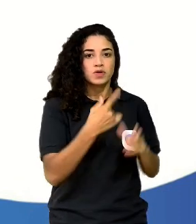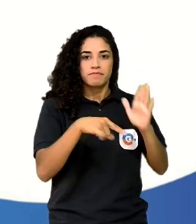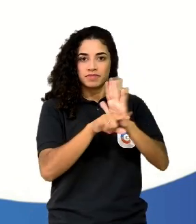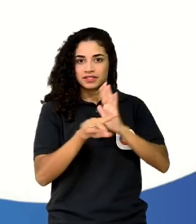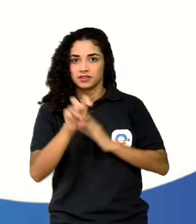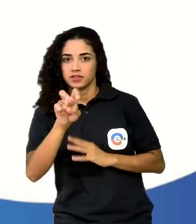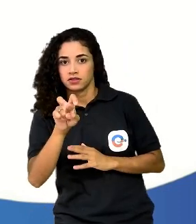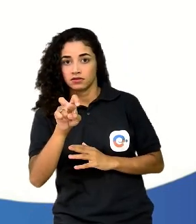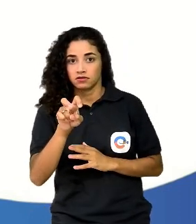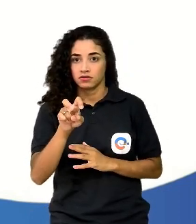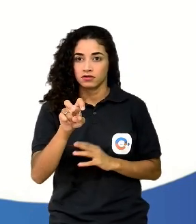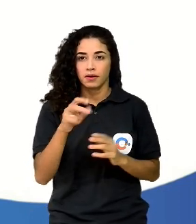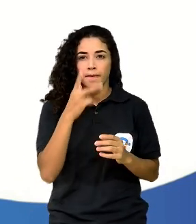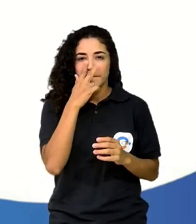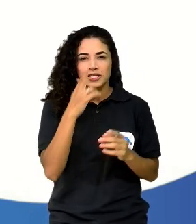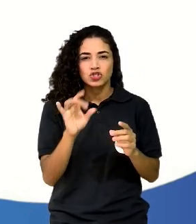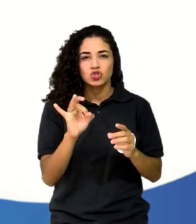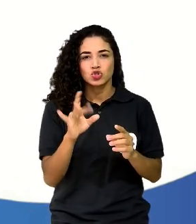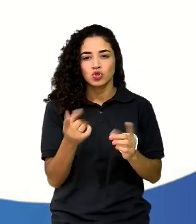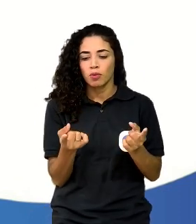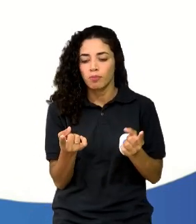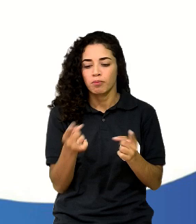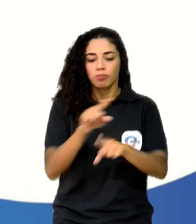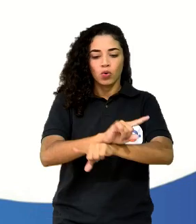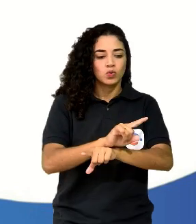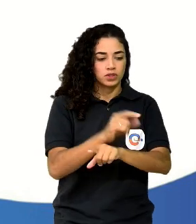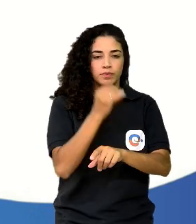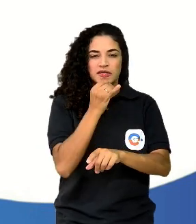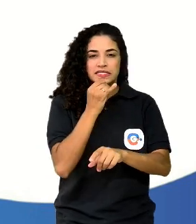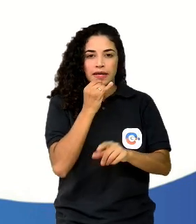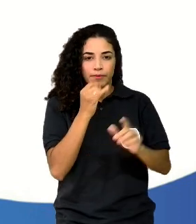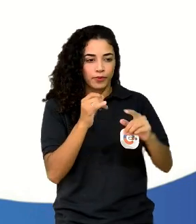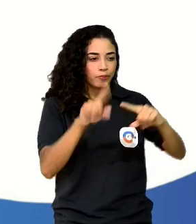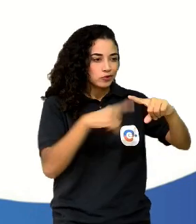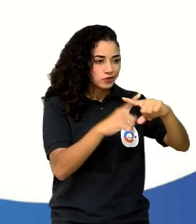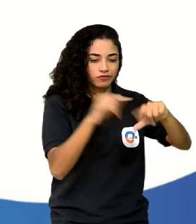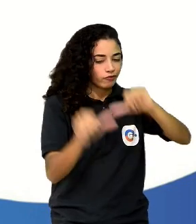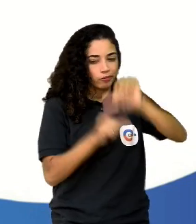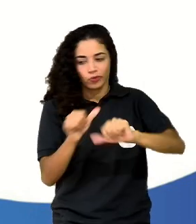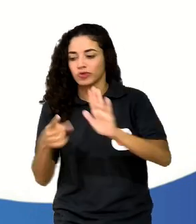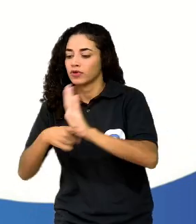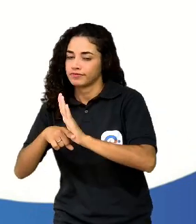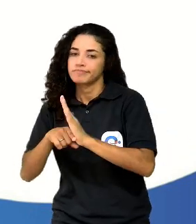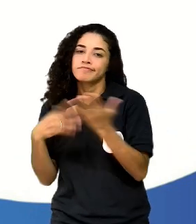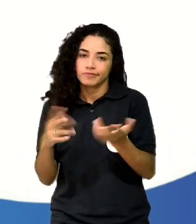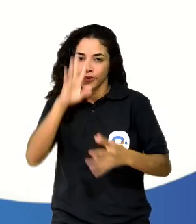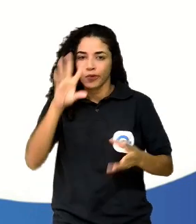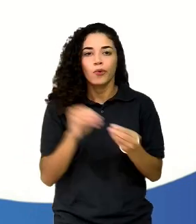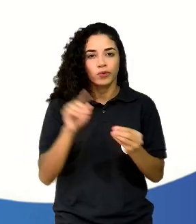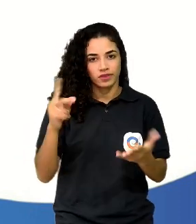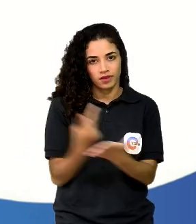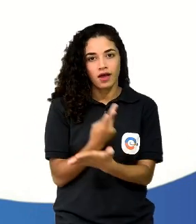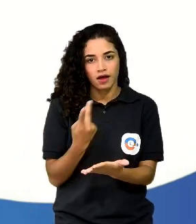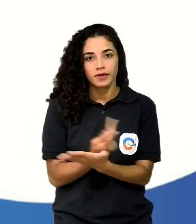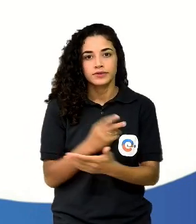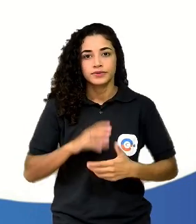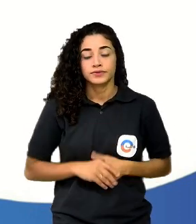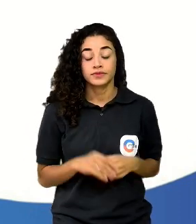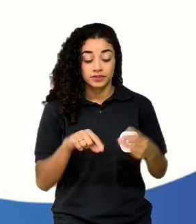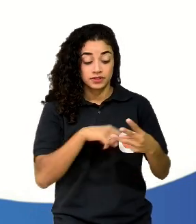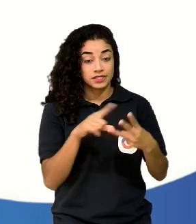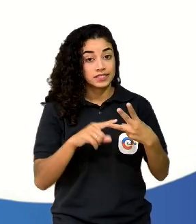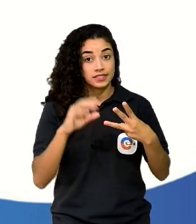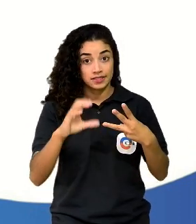5. Ele mudou quem era positivo, ele botou negativo. Então, também está errado. Letra C.